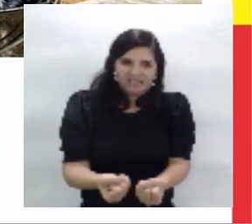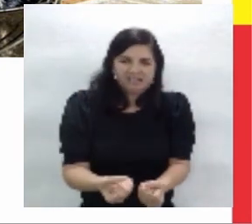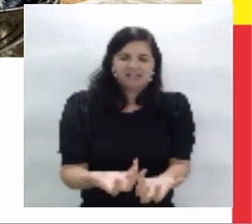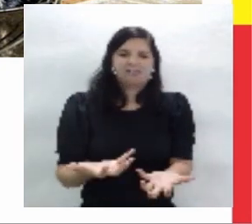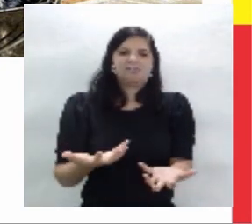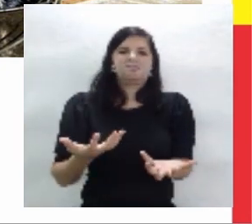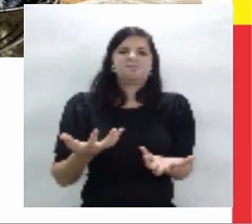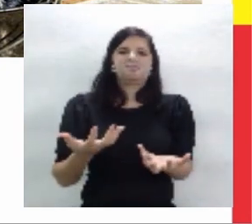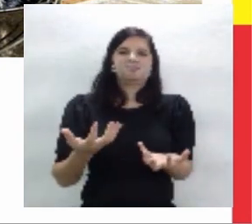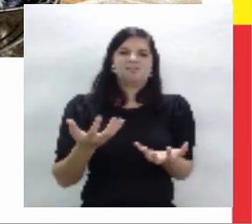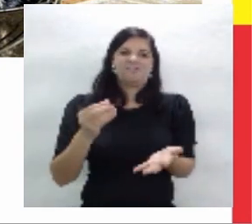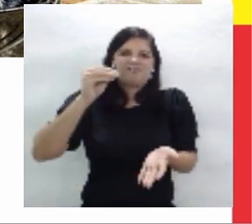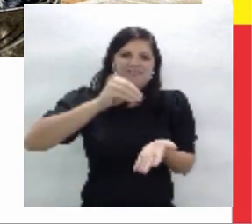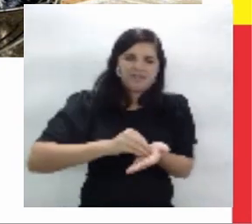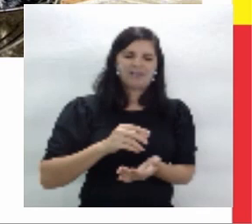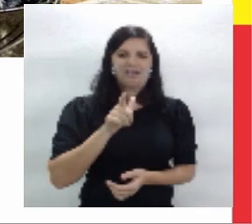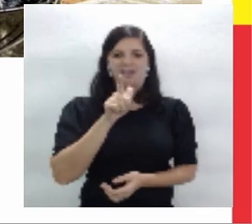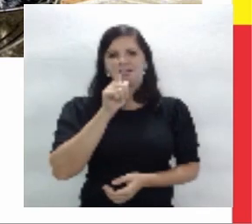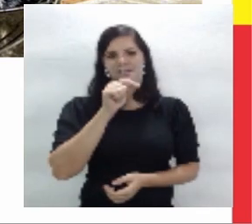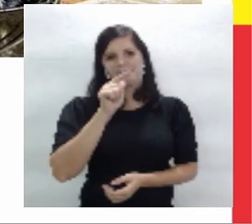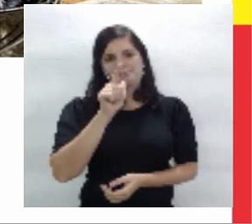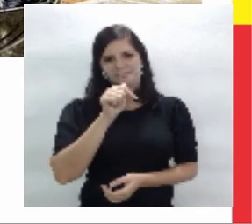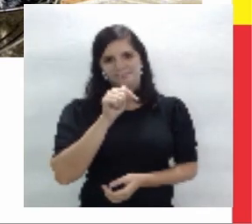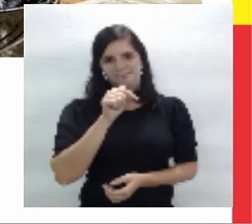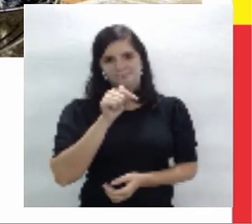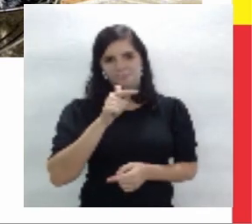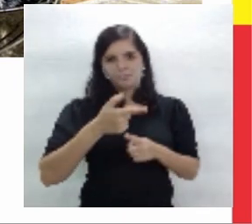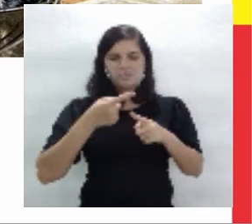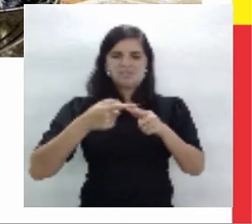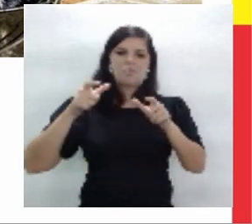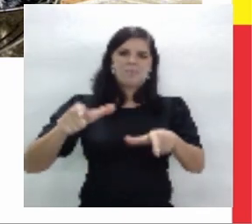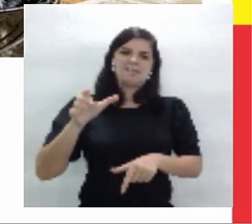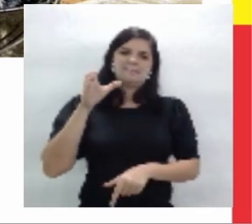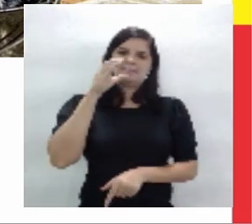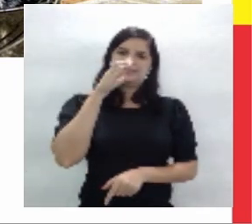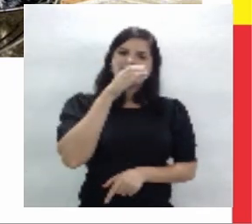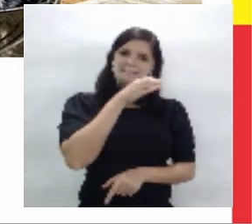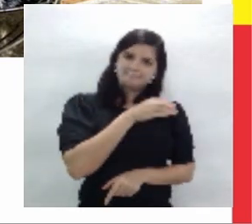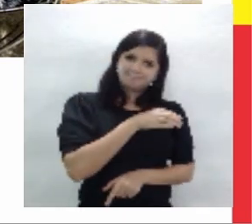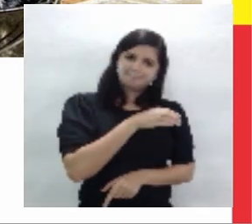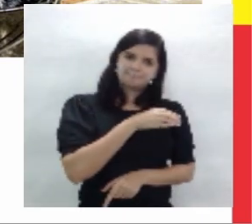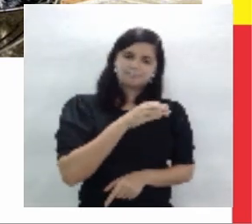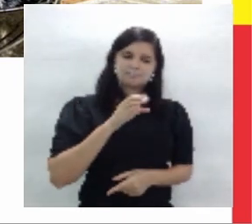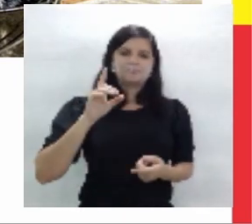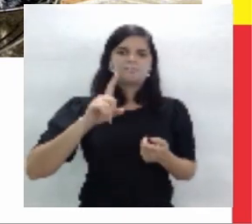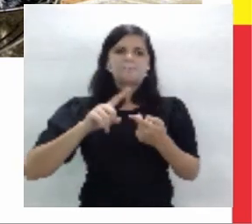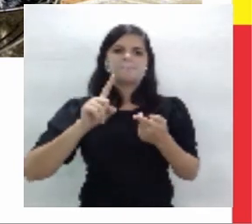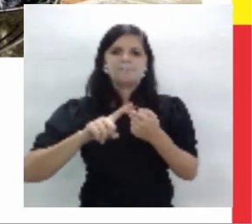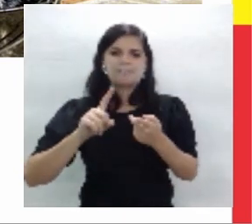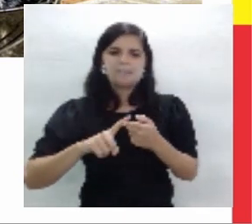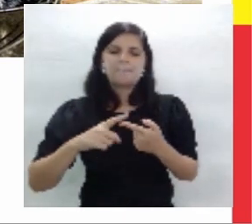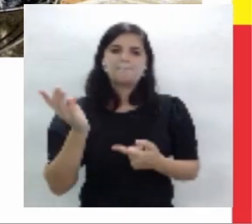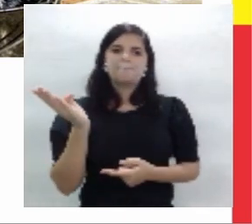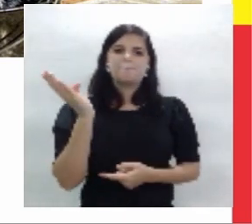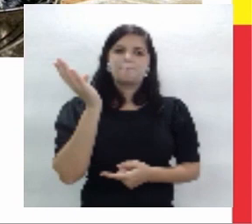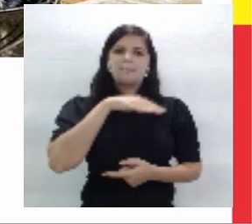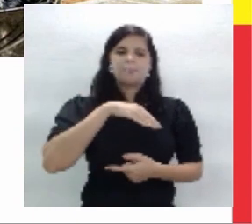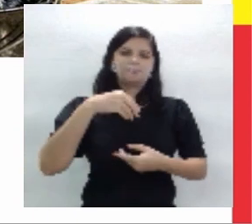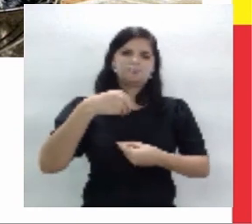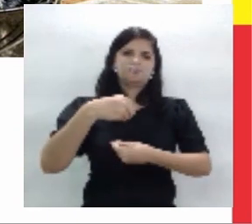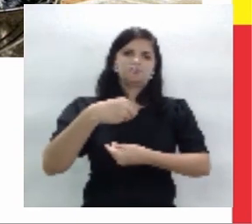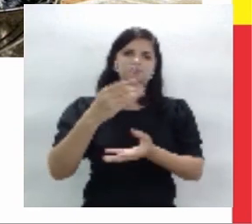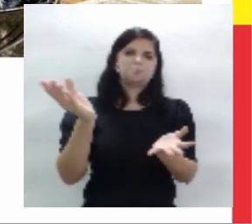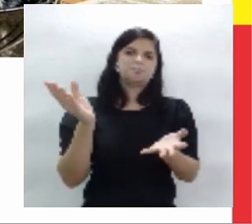aí escassa de água, tá? Por ser uma área mais quente. E há também uma questão aí de má distribuição dessa